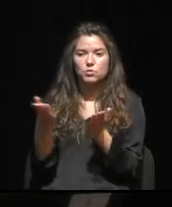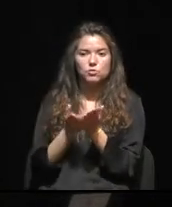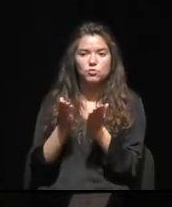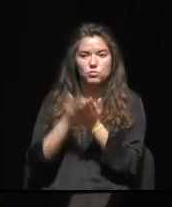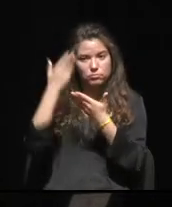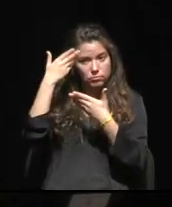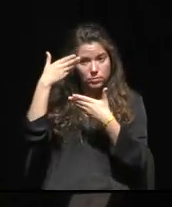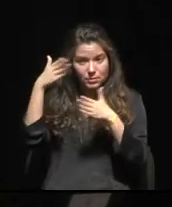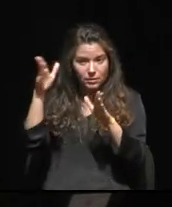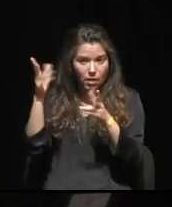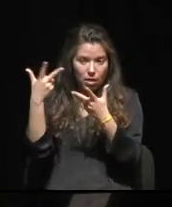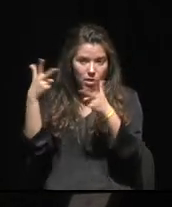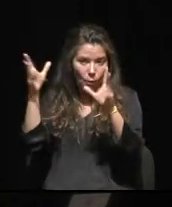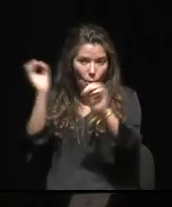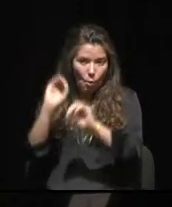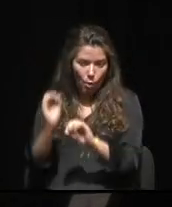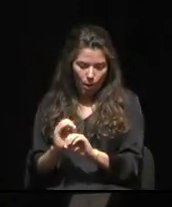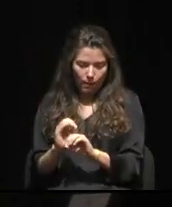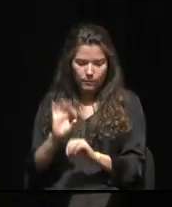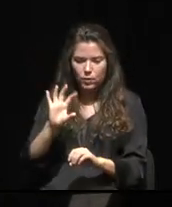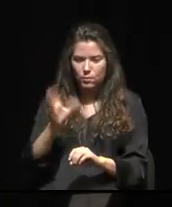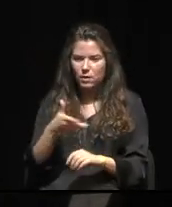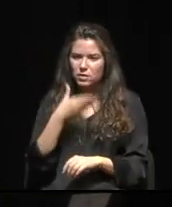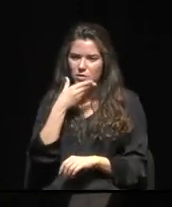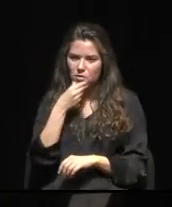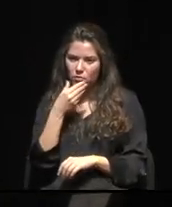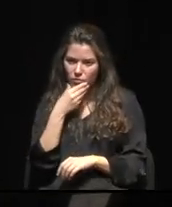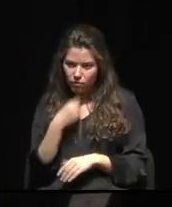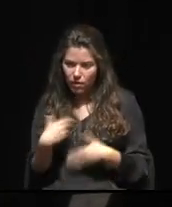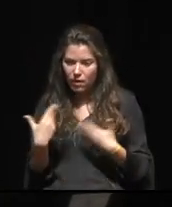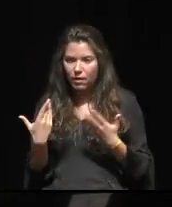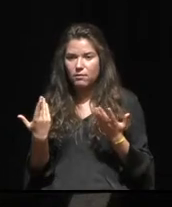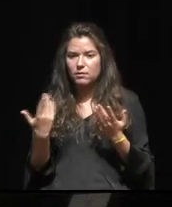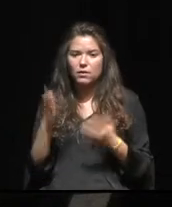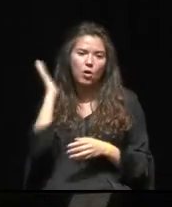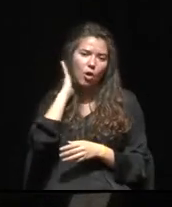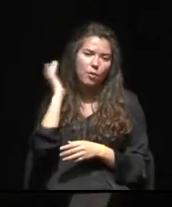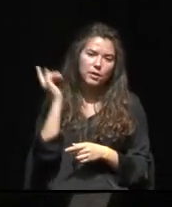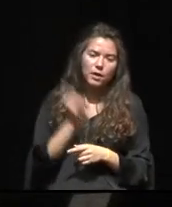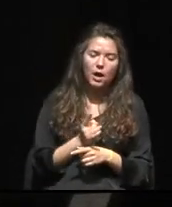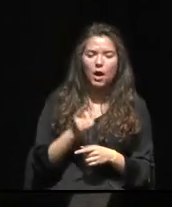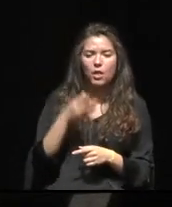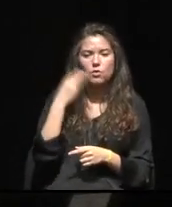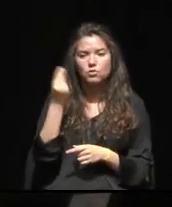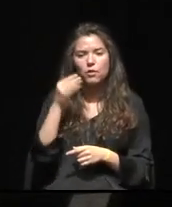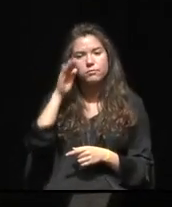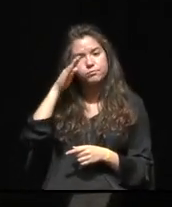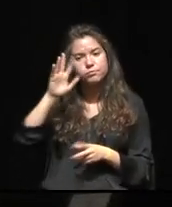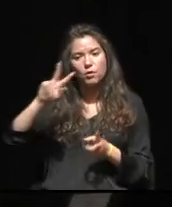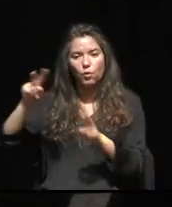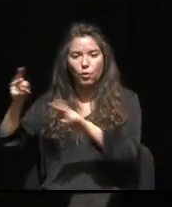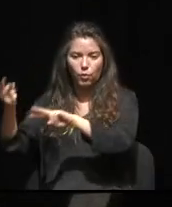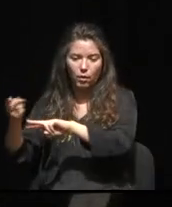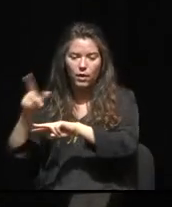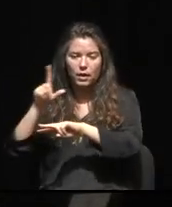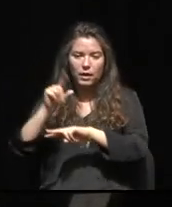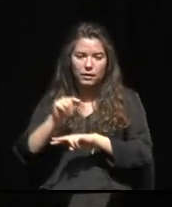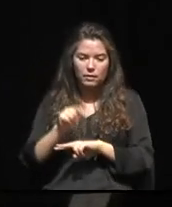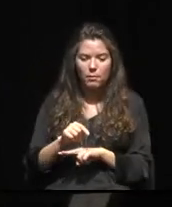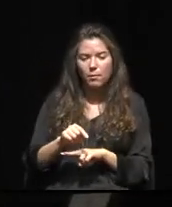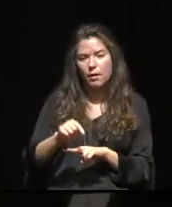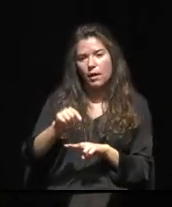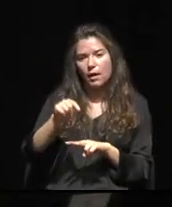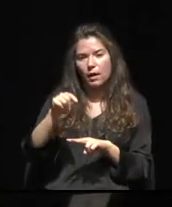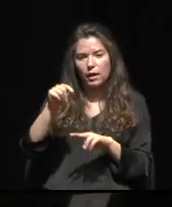amplas liberdades num país envelhecido e que tem Obrigado os jovens a emigrar as políticas educativas